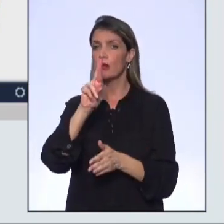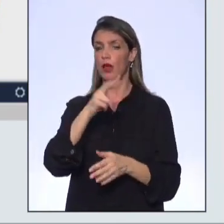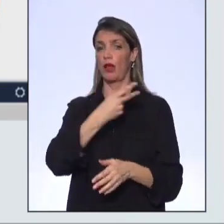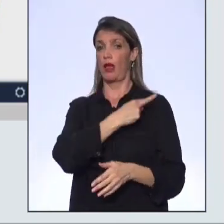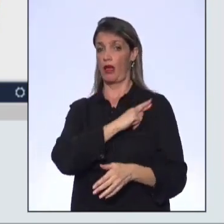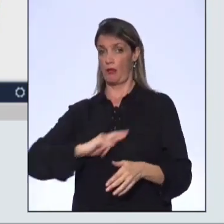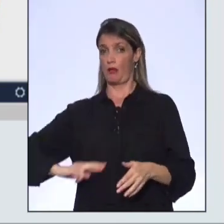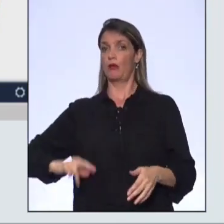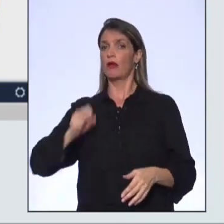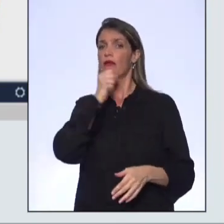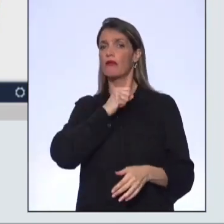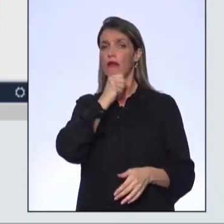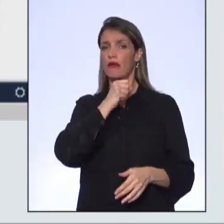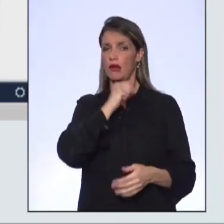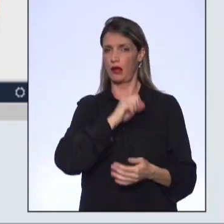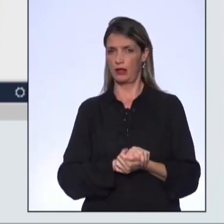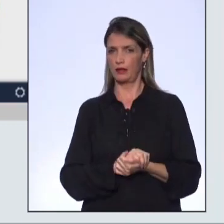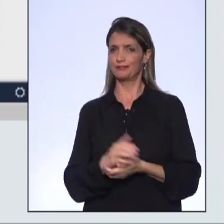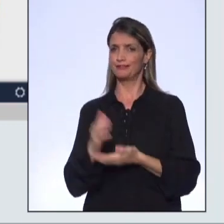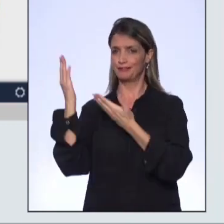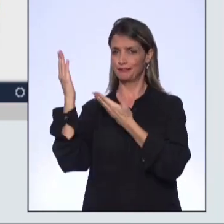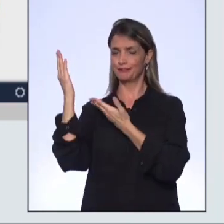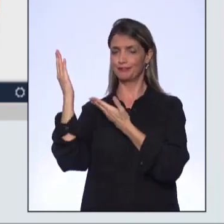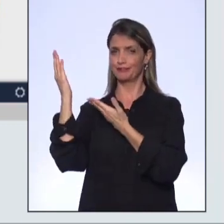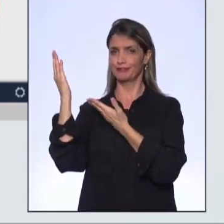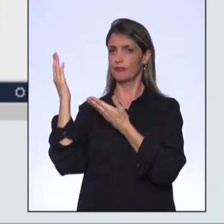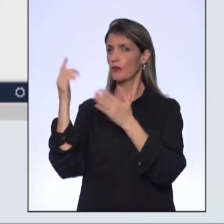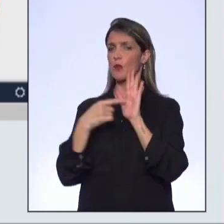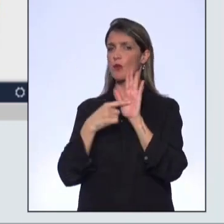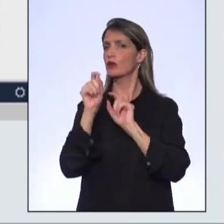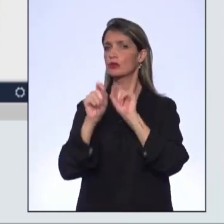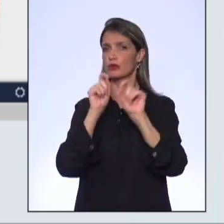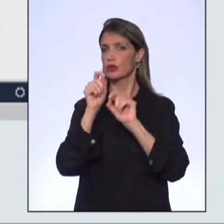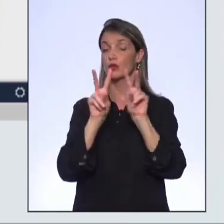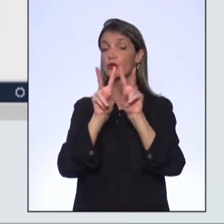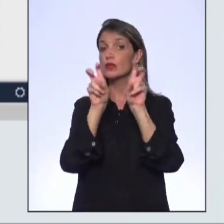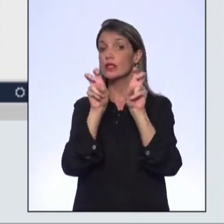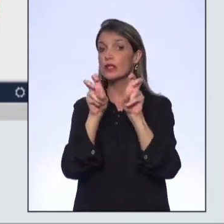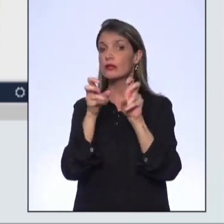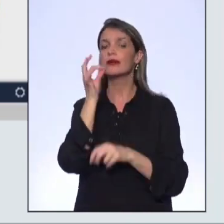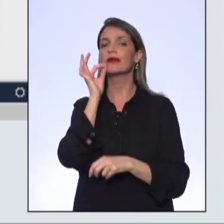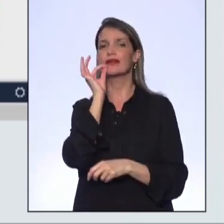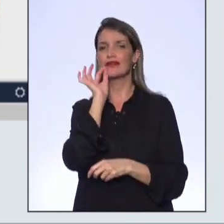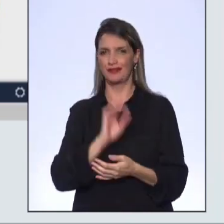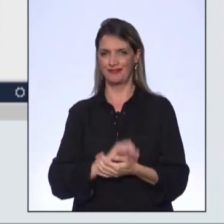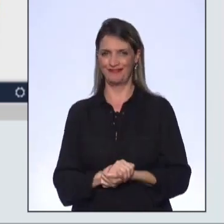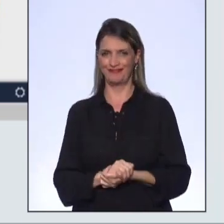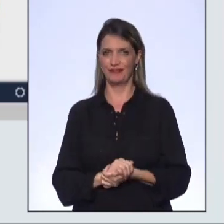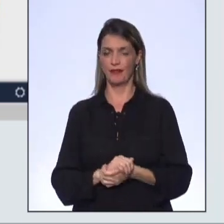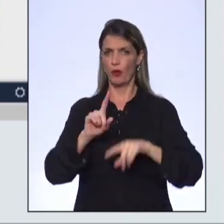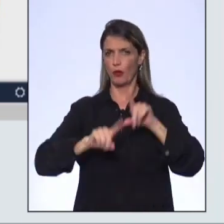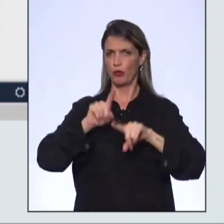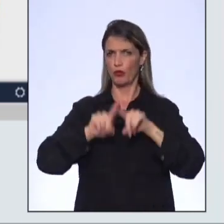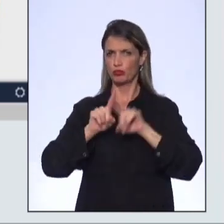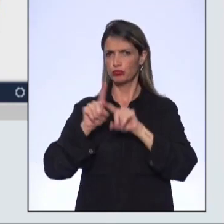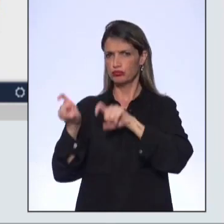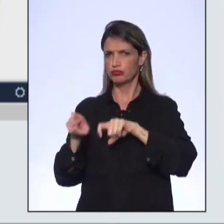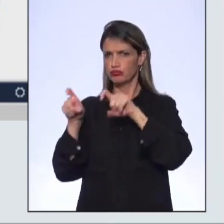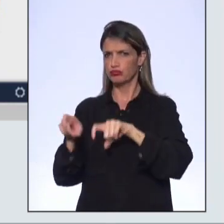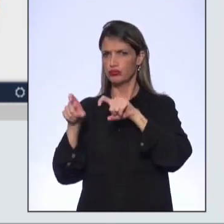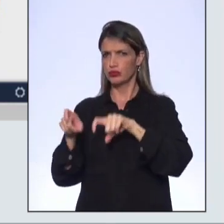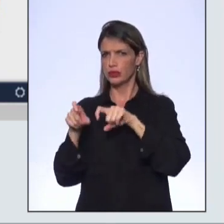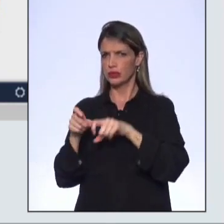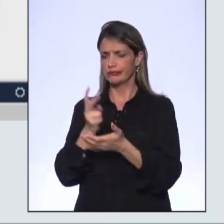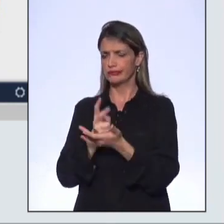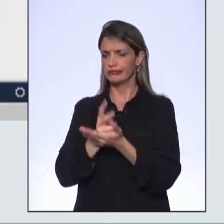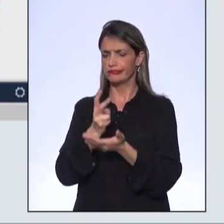Velha. A nossa imagem de abertura tem como tema principal o café. Este produto agrícola sustentou